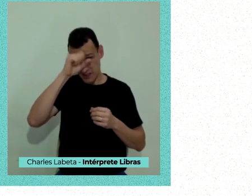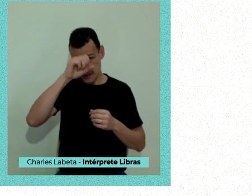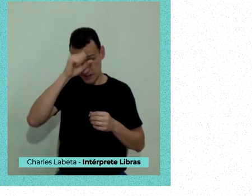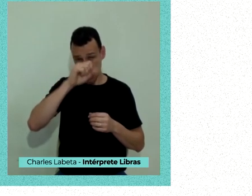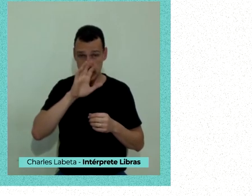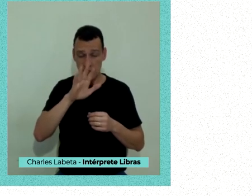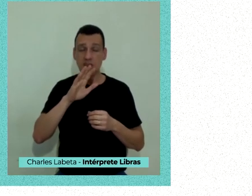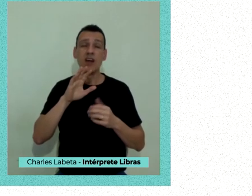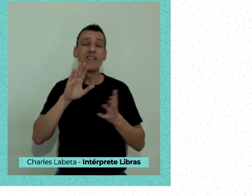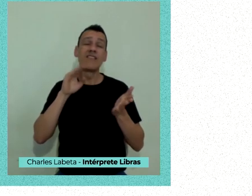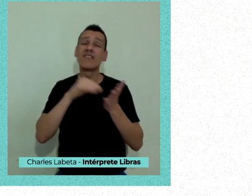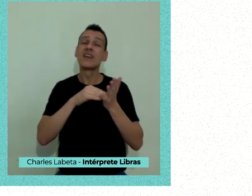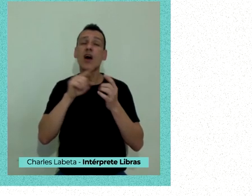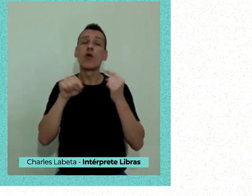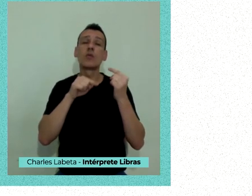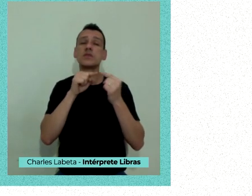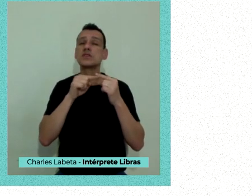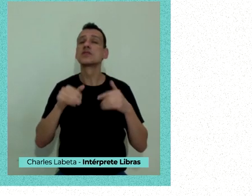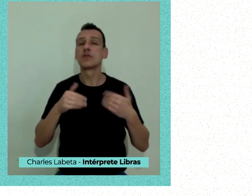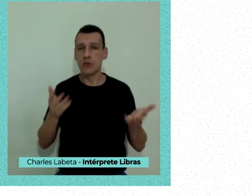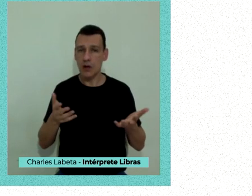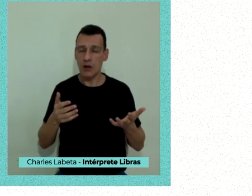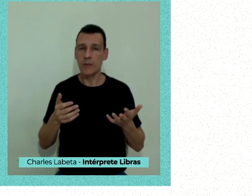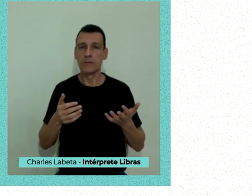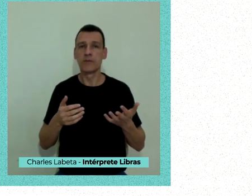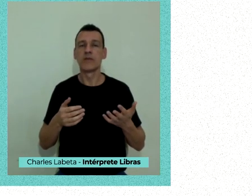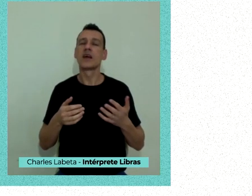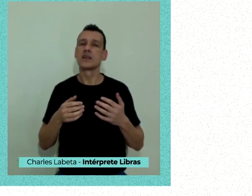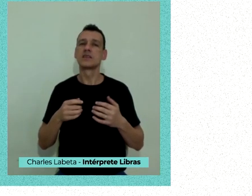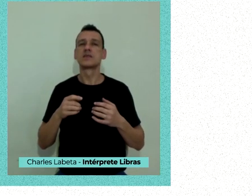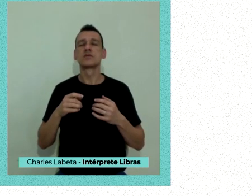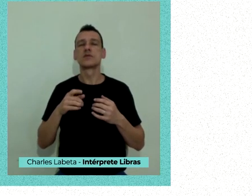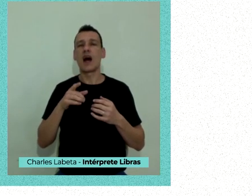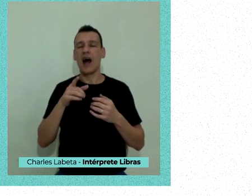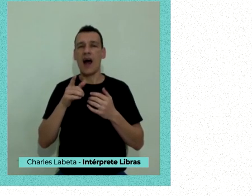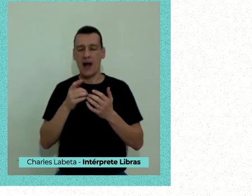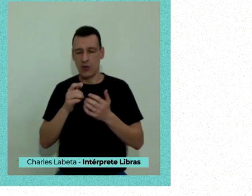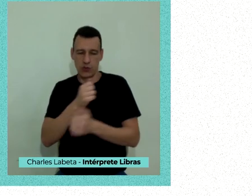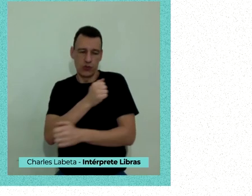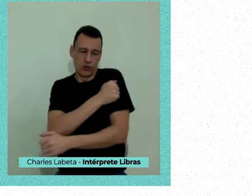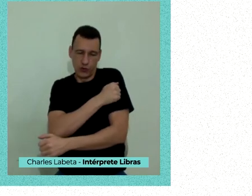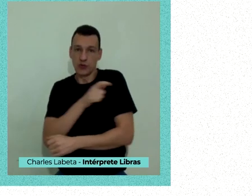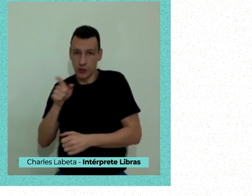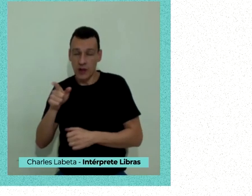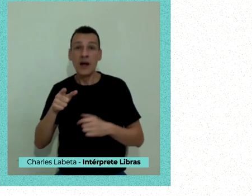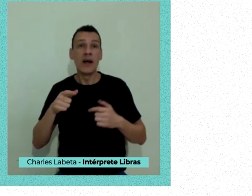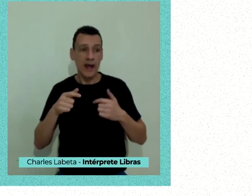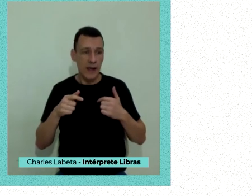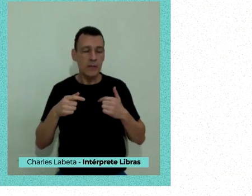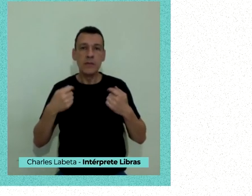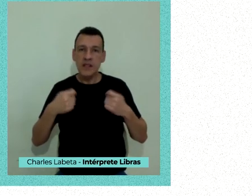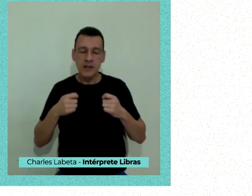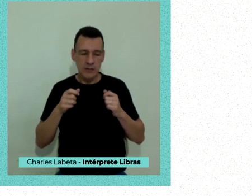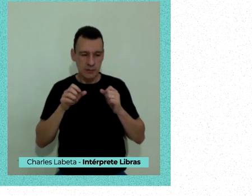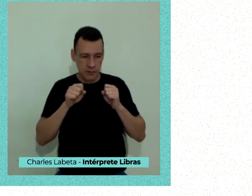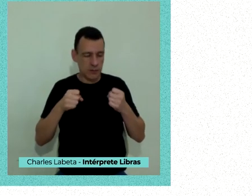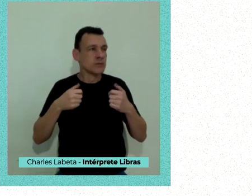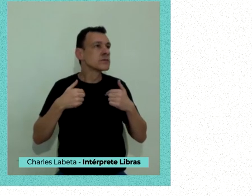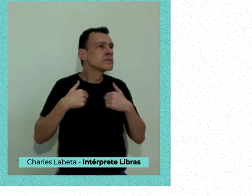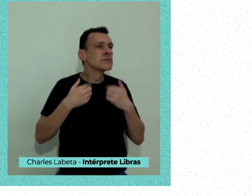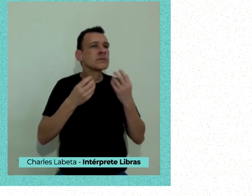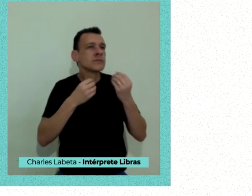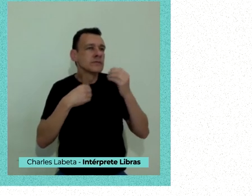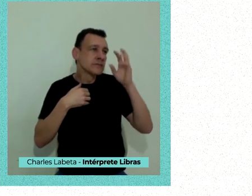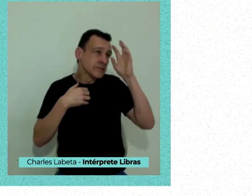final tornar o aluno especialista em aprender. E para isso ele precisa olhar para o seu modo de aprender